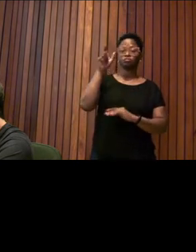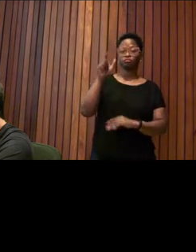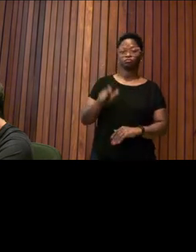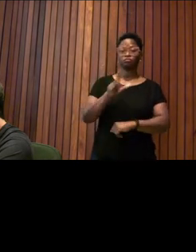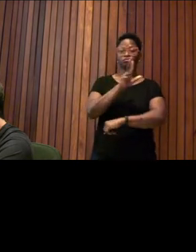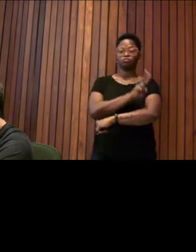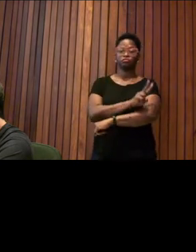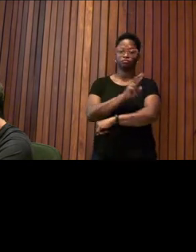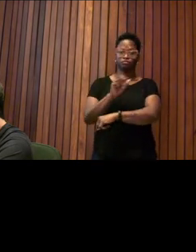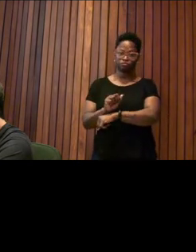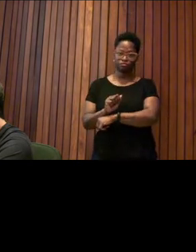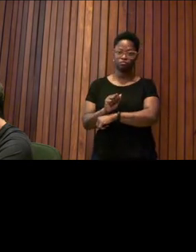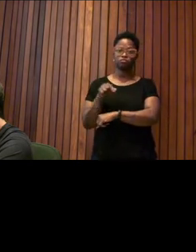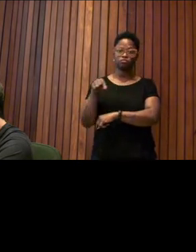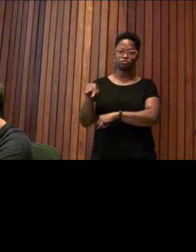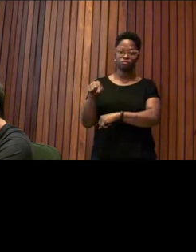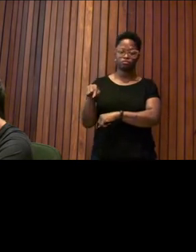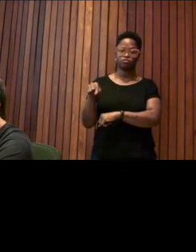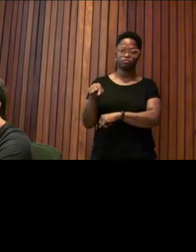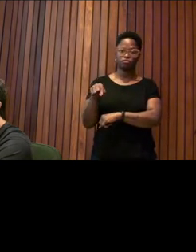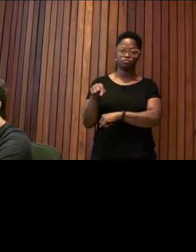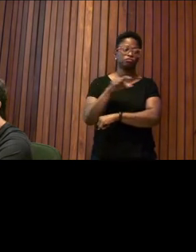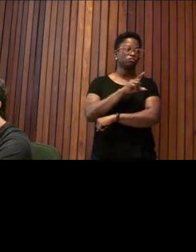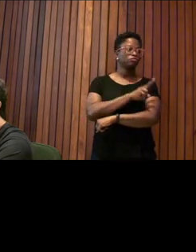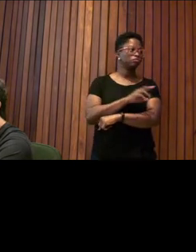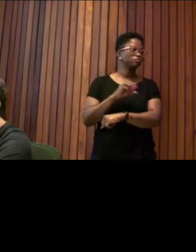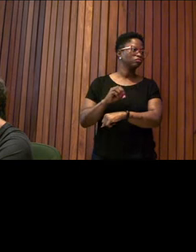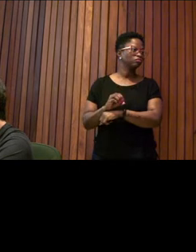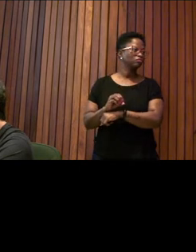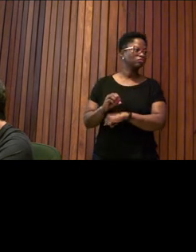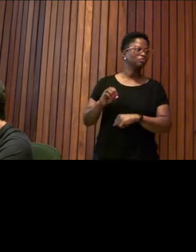Operária realmente é uma coisa